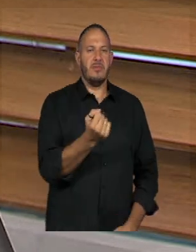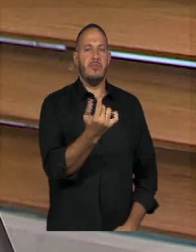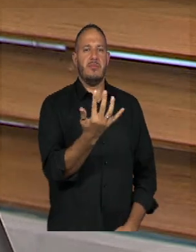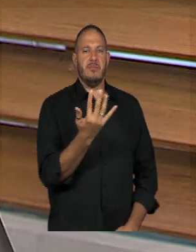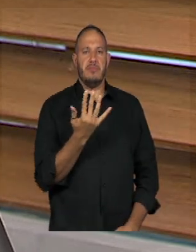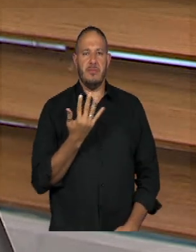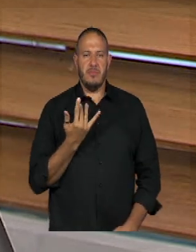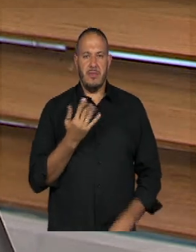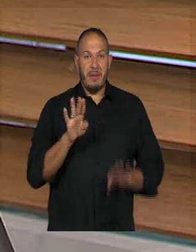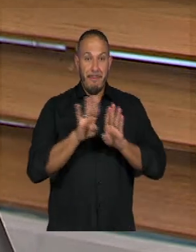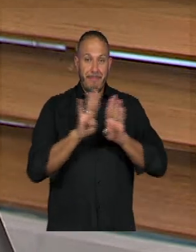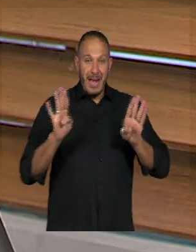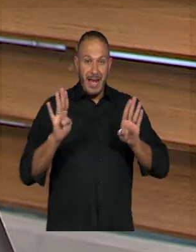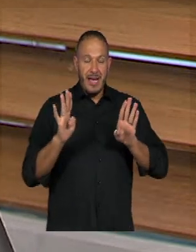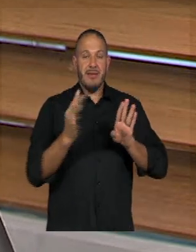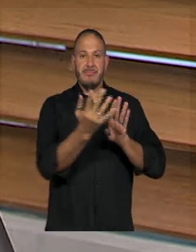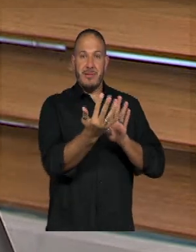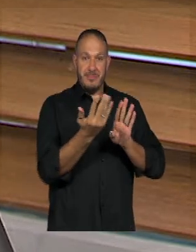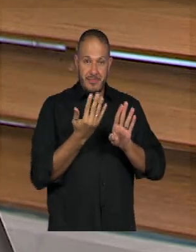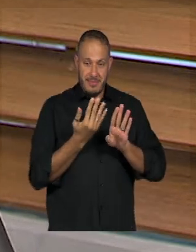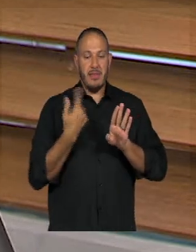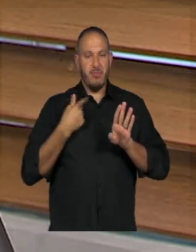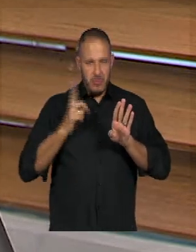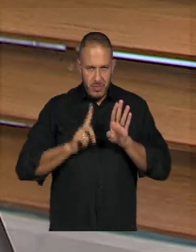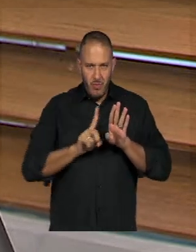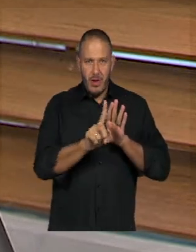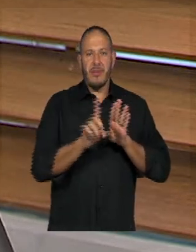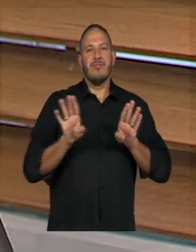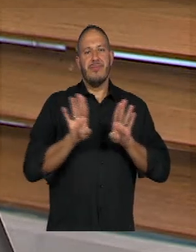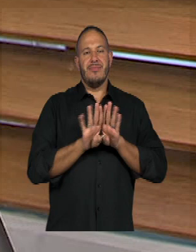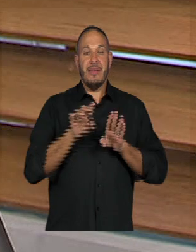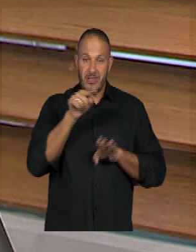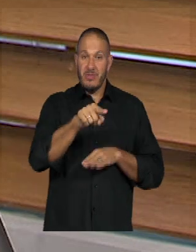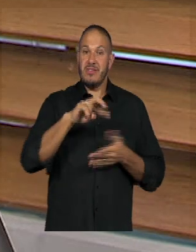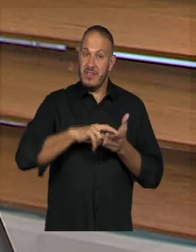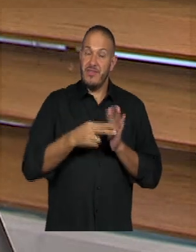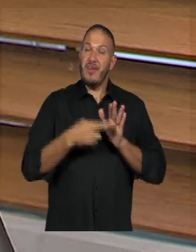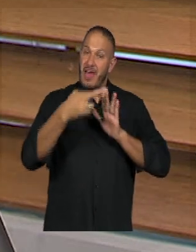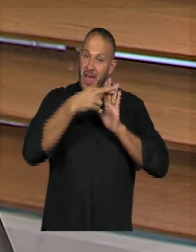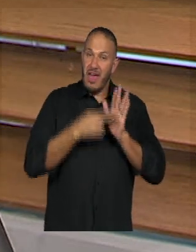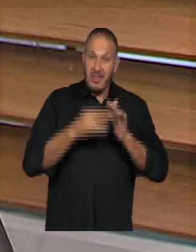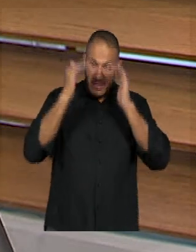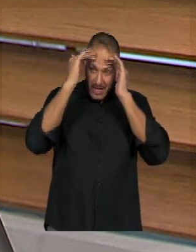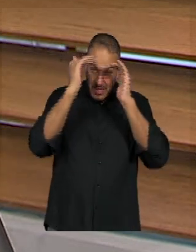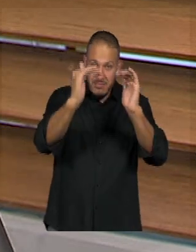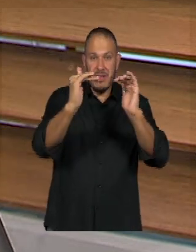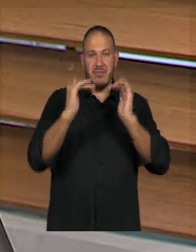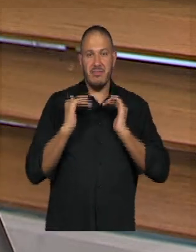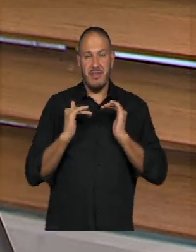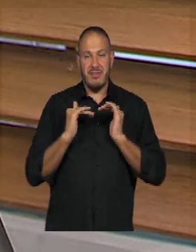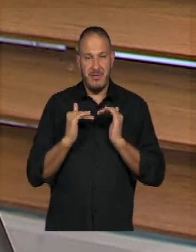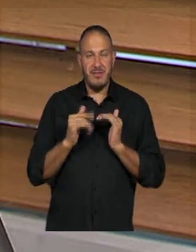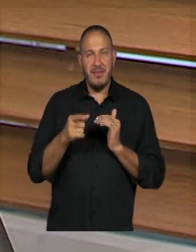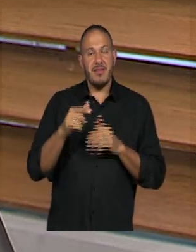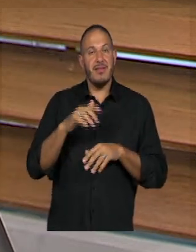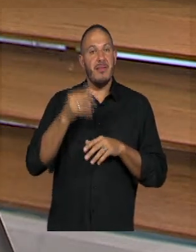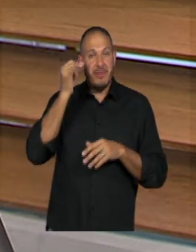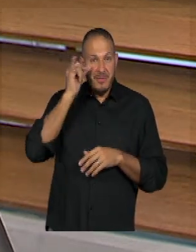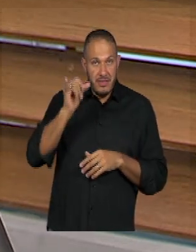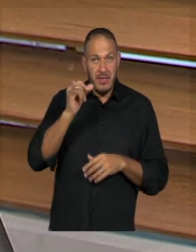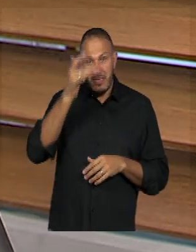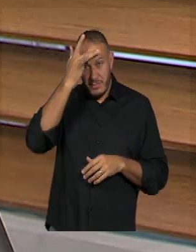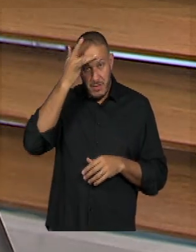já se inicia regras, já é um trânsito. Então, esse trabalho de prevenção, ele está na educação. As pessoas